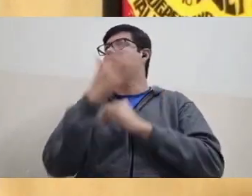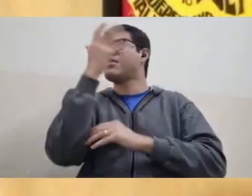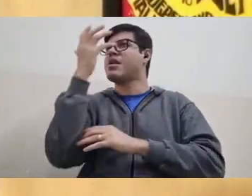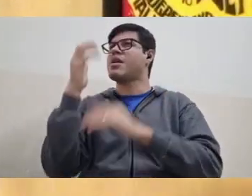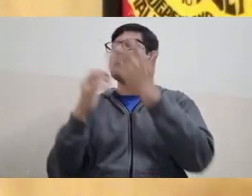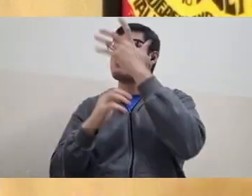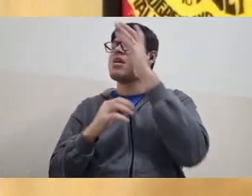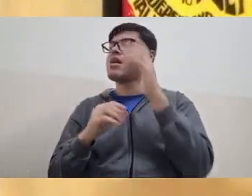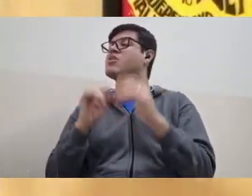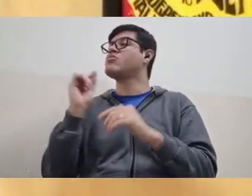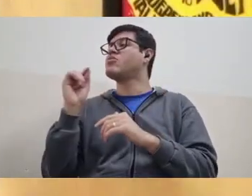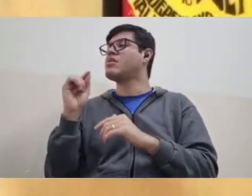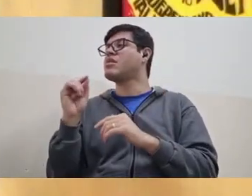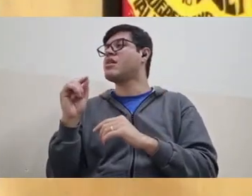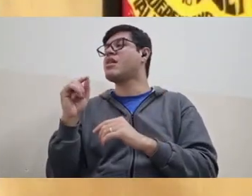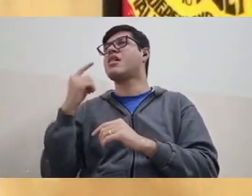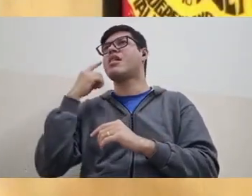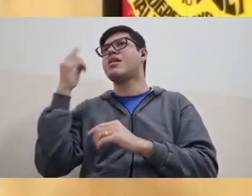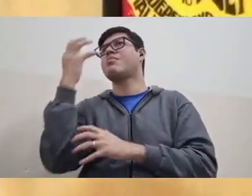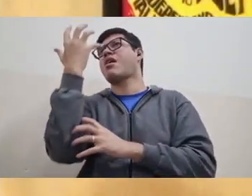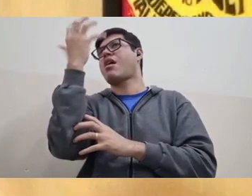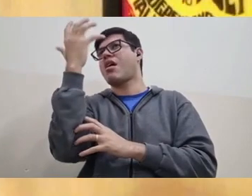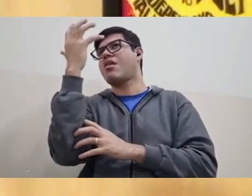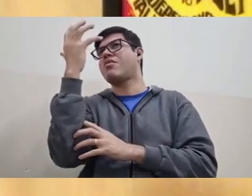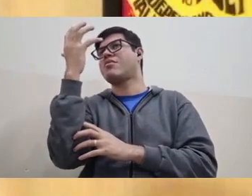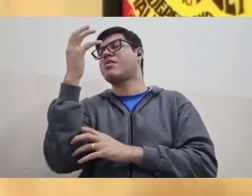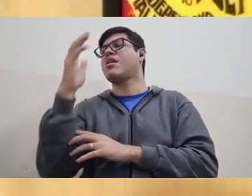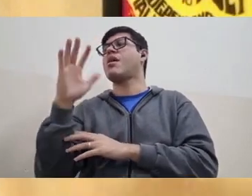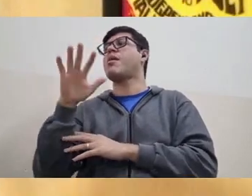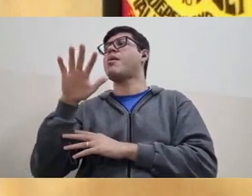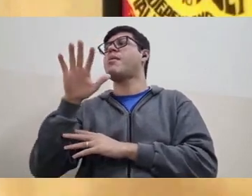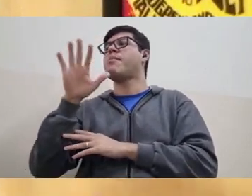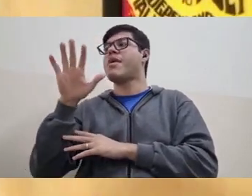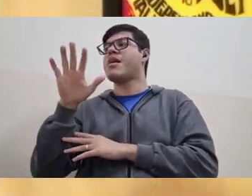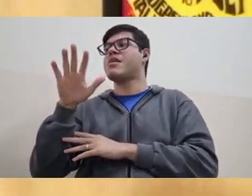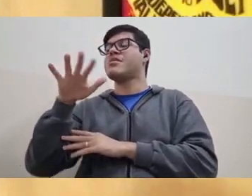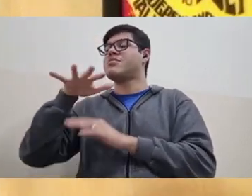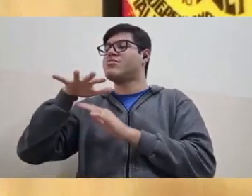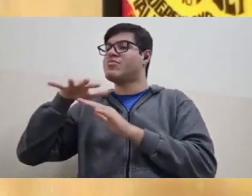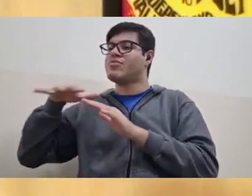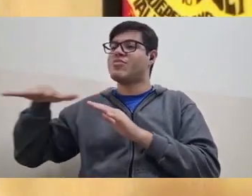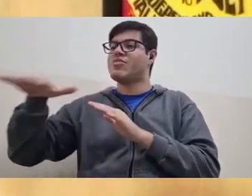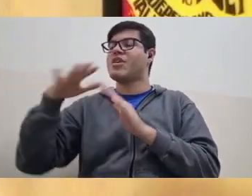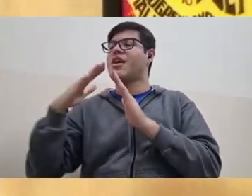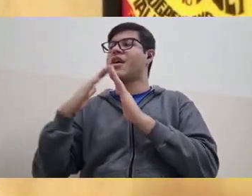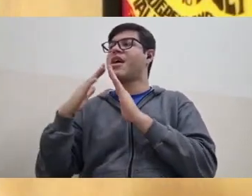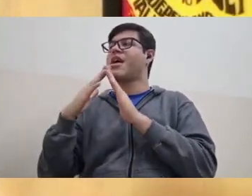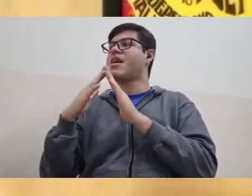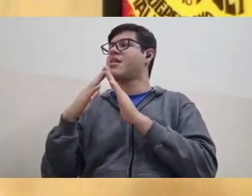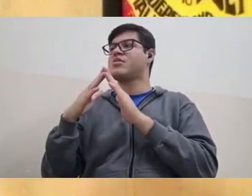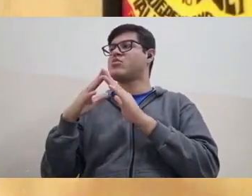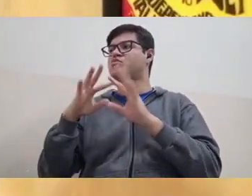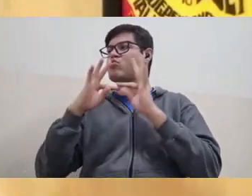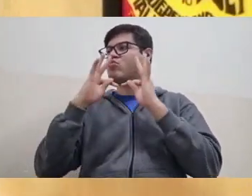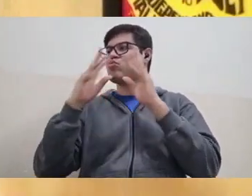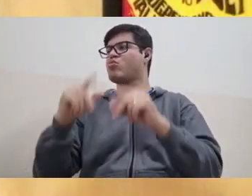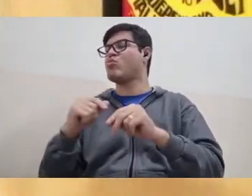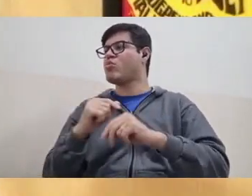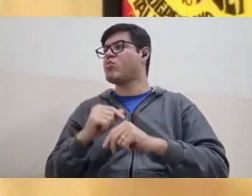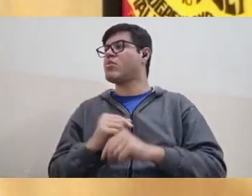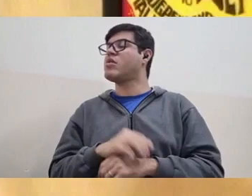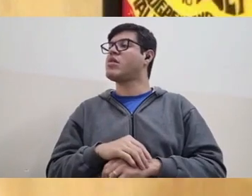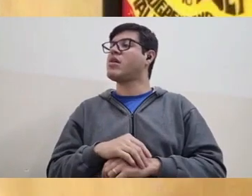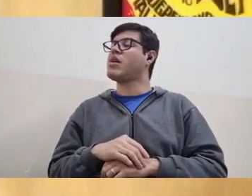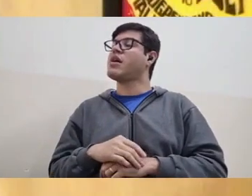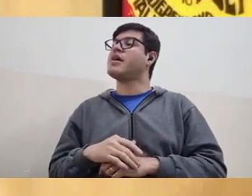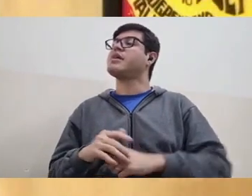Mas meio ambiente é o ambiente onde a gente vive, né? Onde se vive. É tudo, né? É o tudo. todo. O que mais